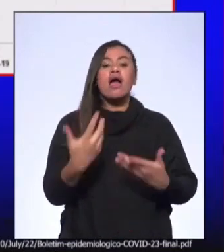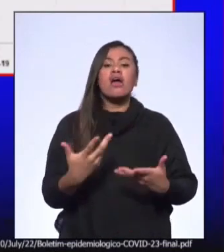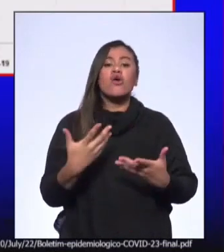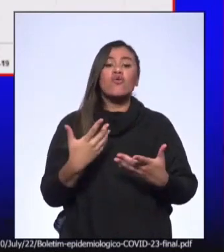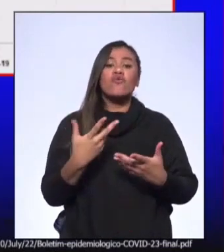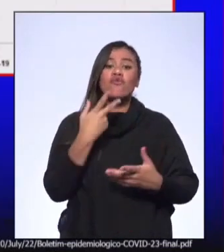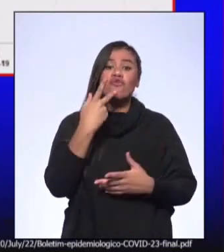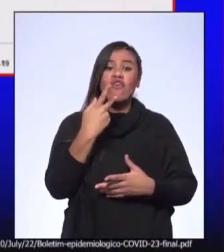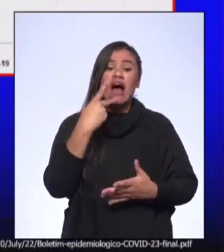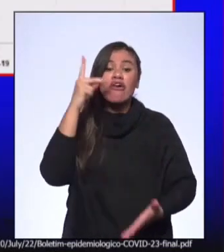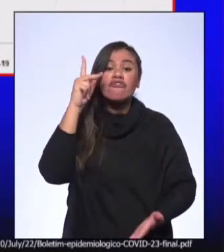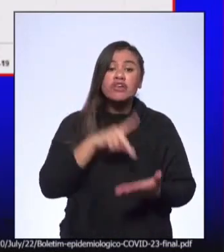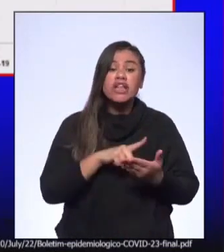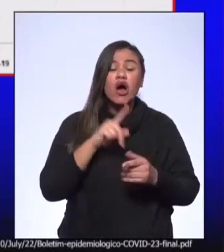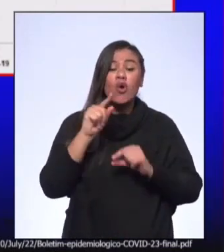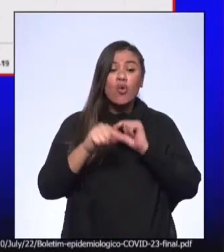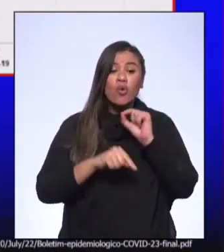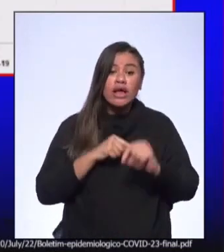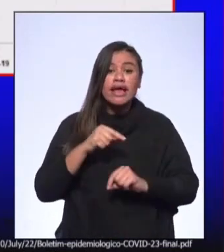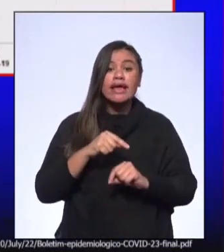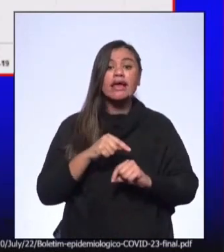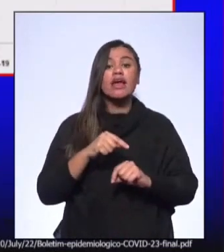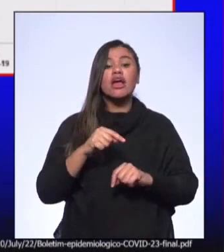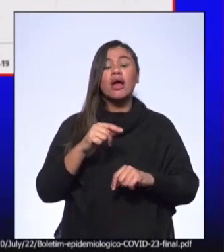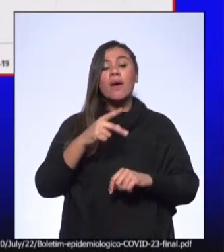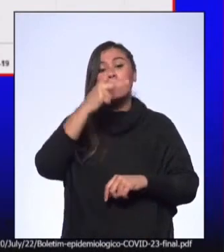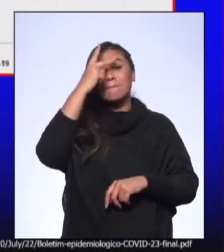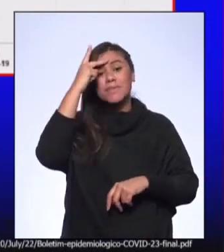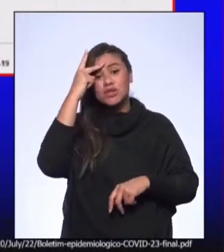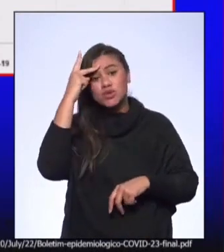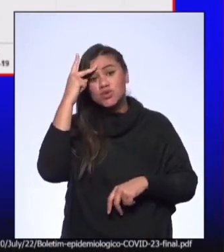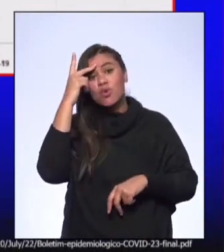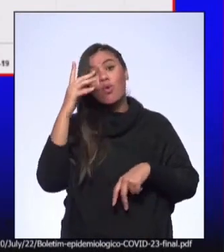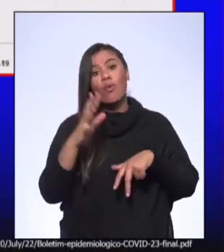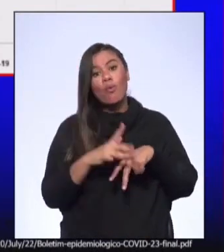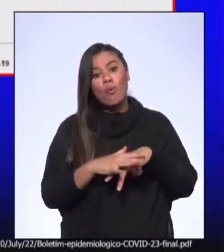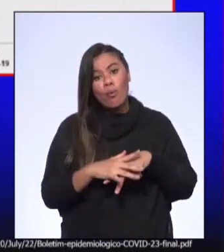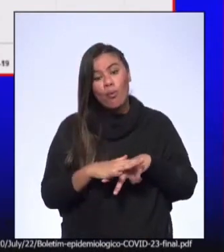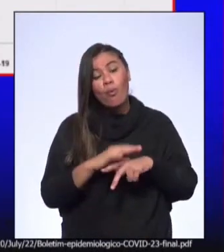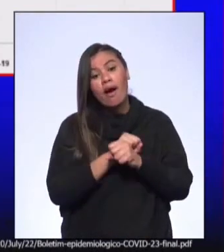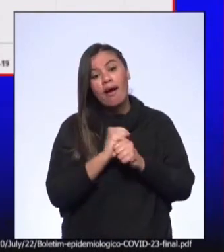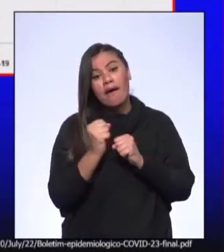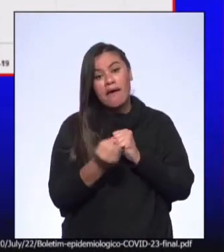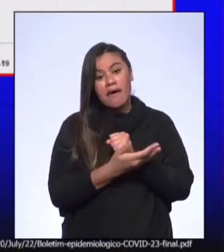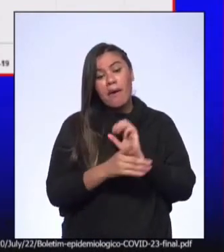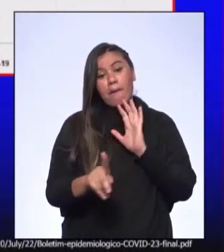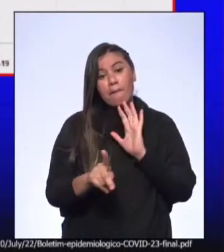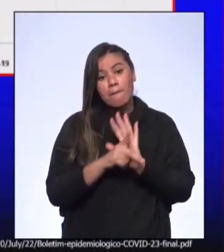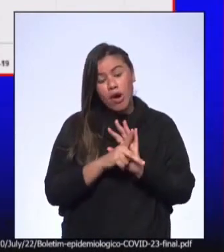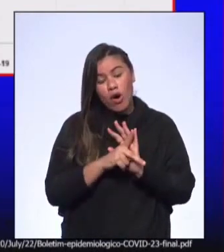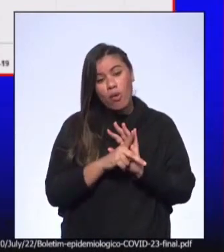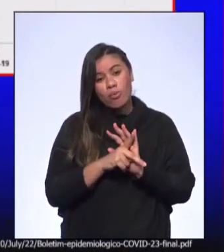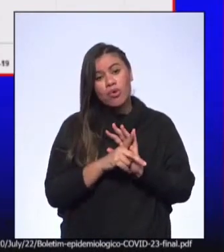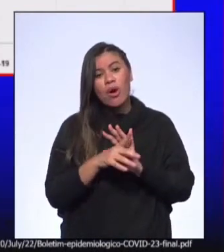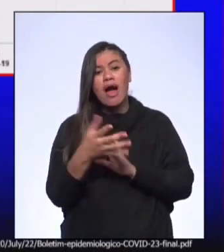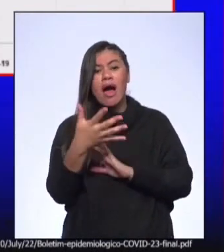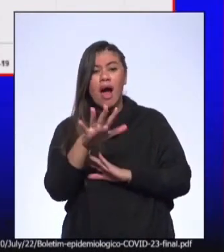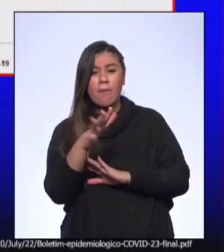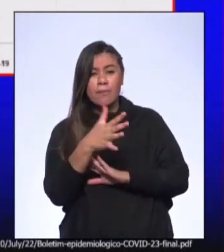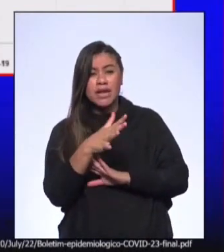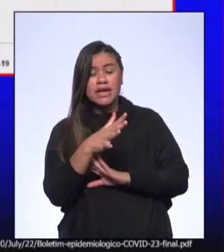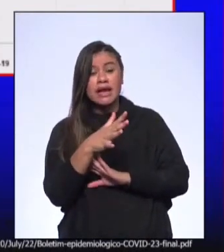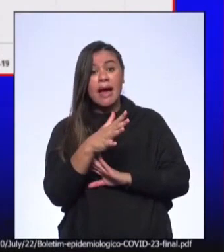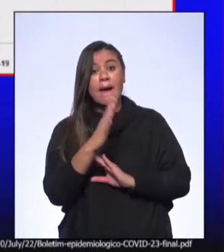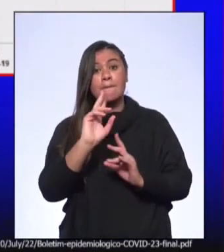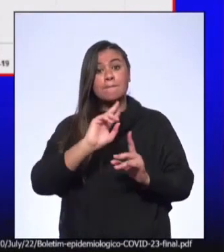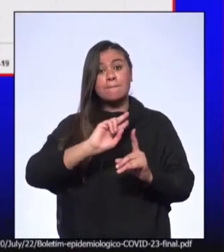número real de casos de Covid-19 no nosso país deva ser algo em torno de 10 vezes